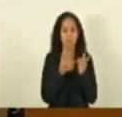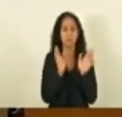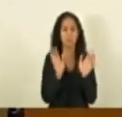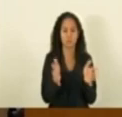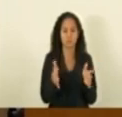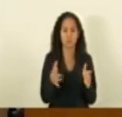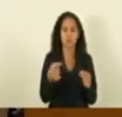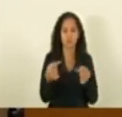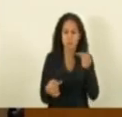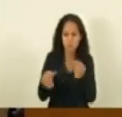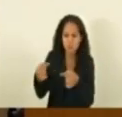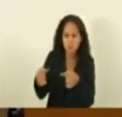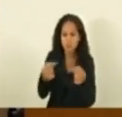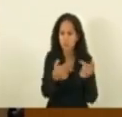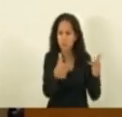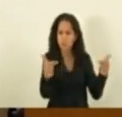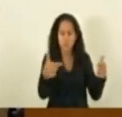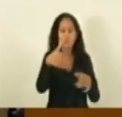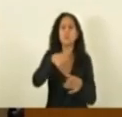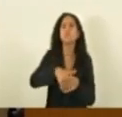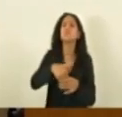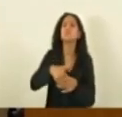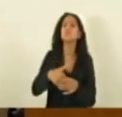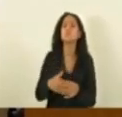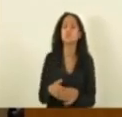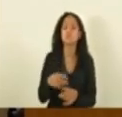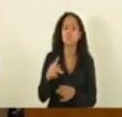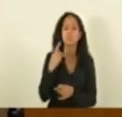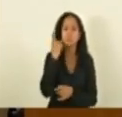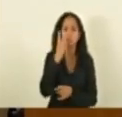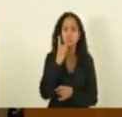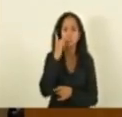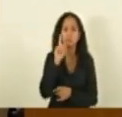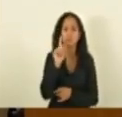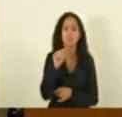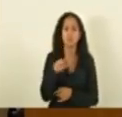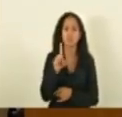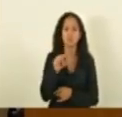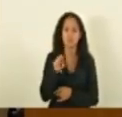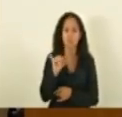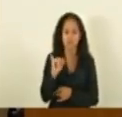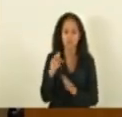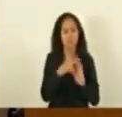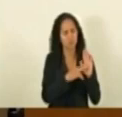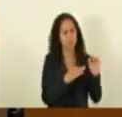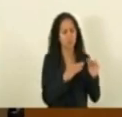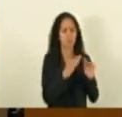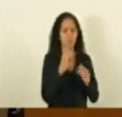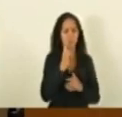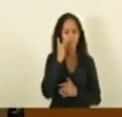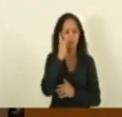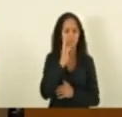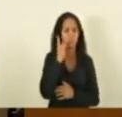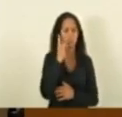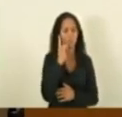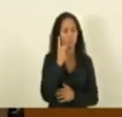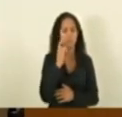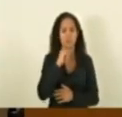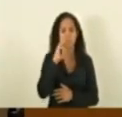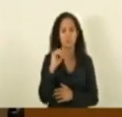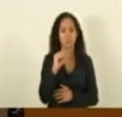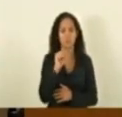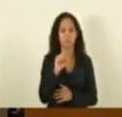Em discussão, não havendo quem queira discutir em votação, como vota o deputado Gandini? Com a relatora, deputado